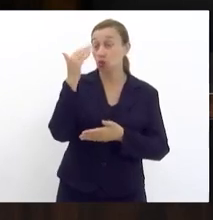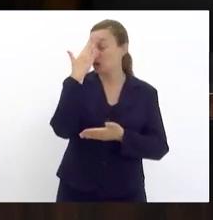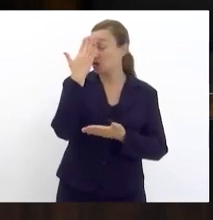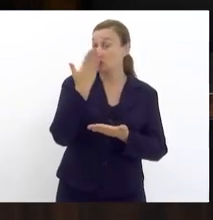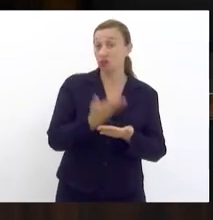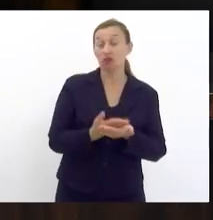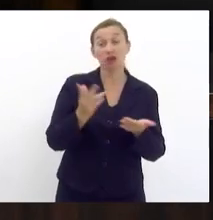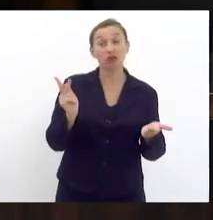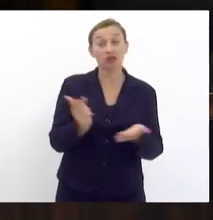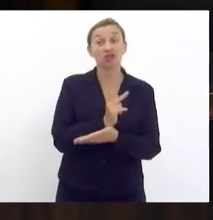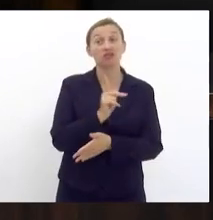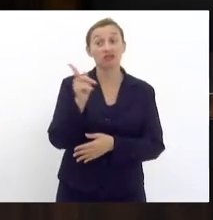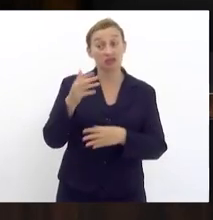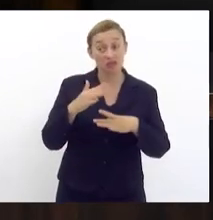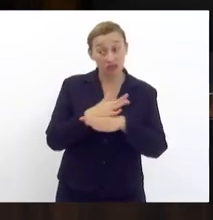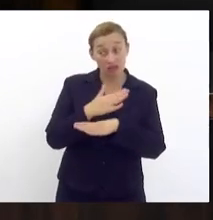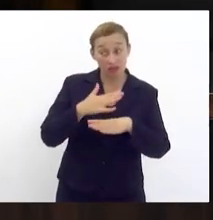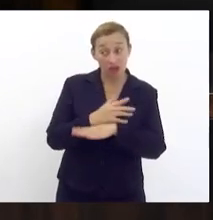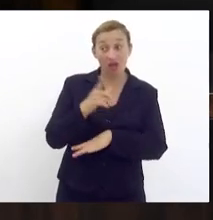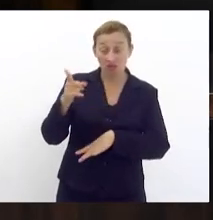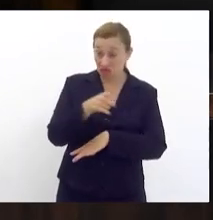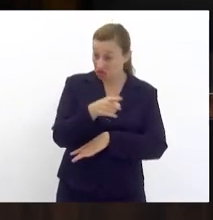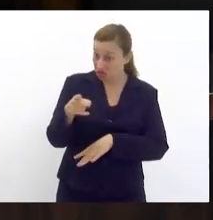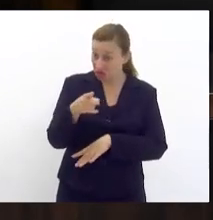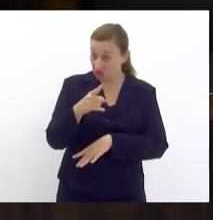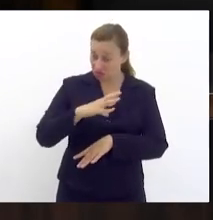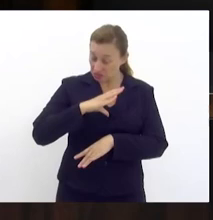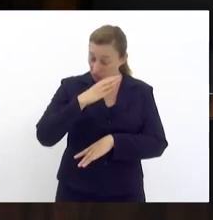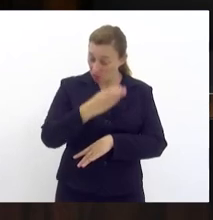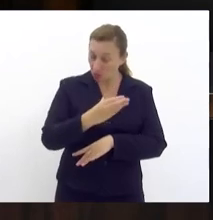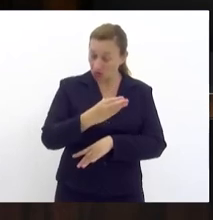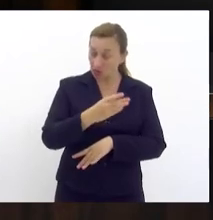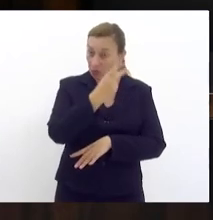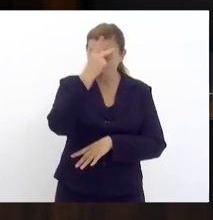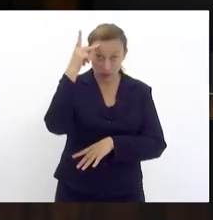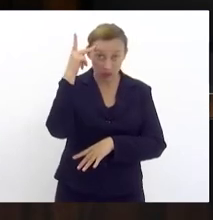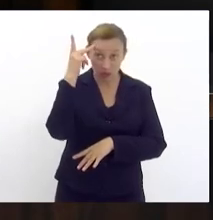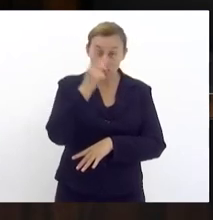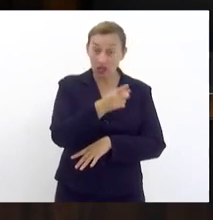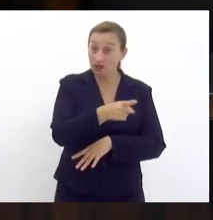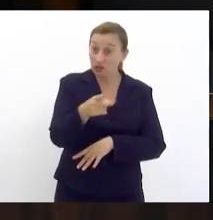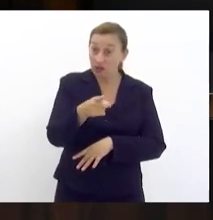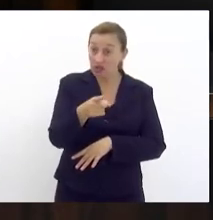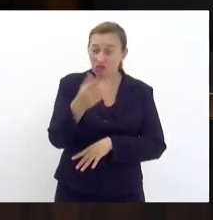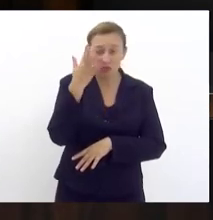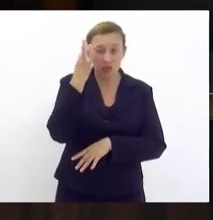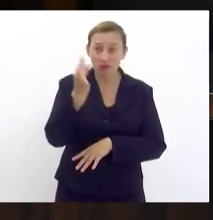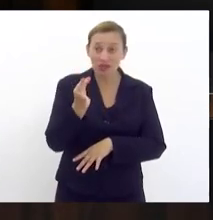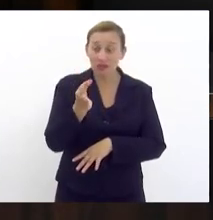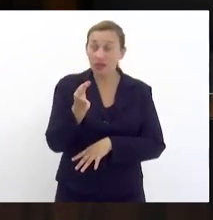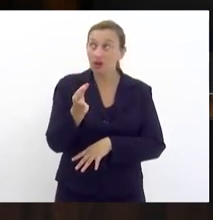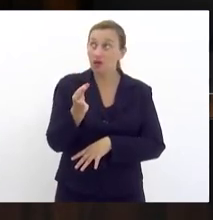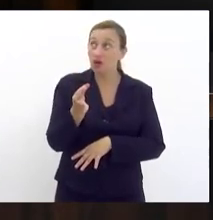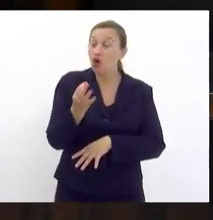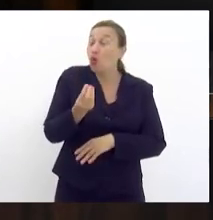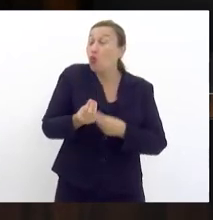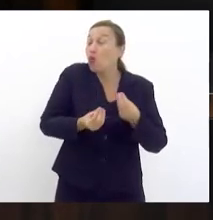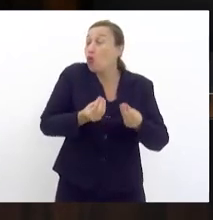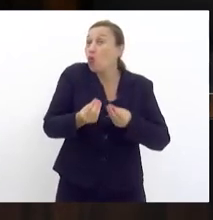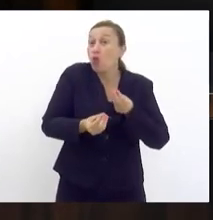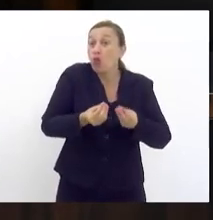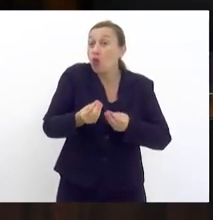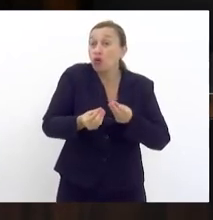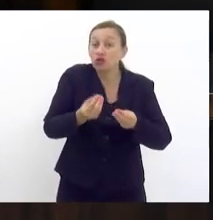naquela cidade. E vocês foram heróis, vocês foram pessoas que vocês não sabiam como,